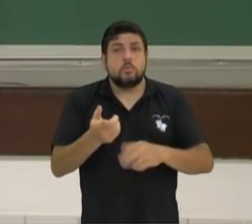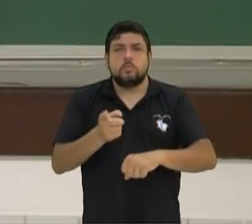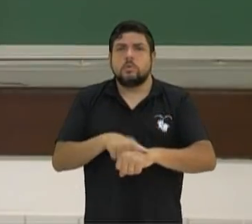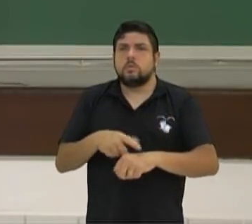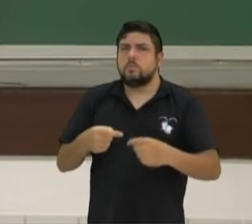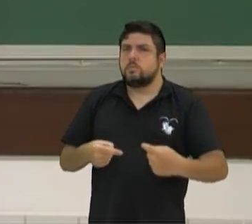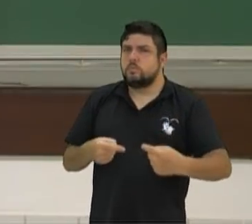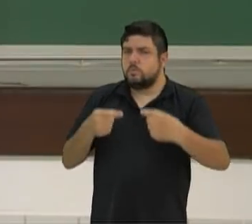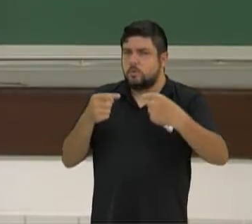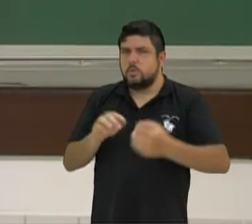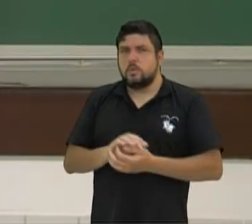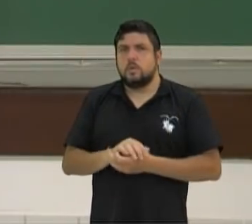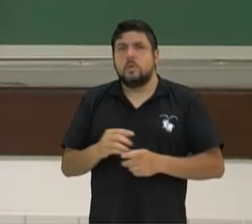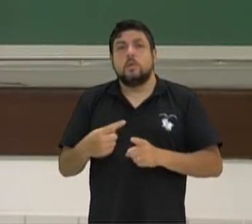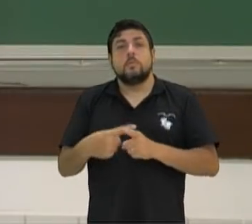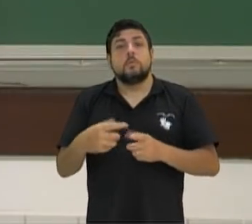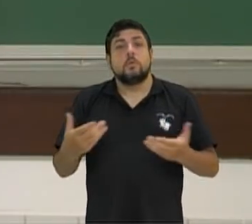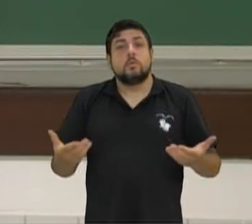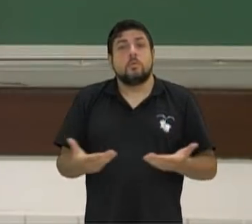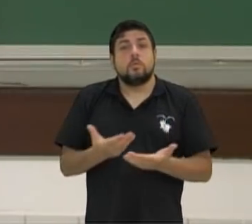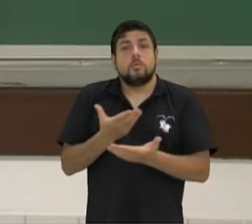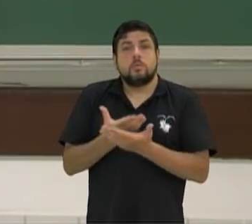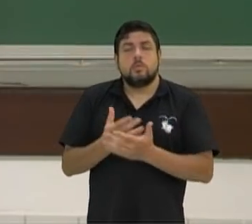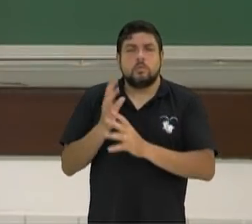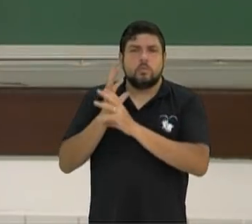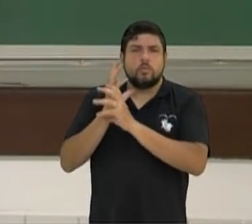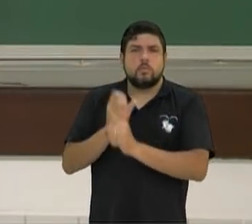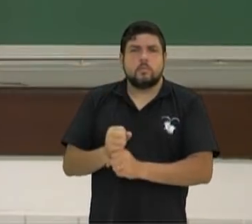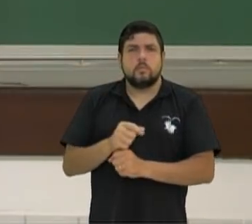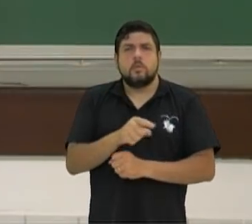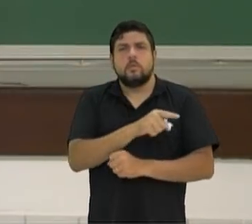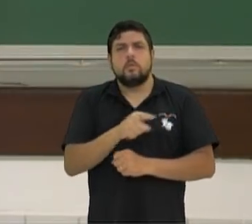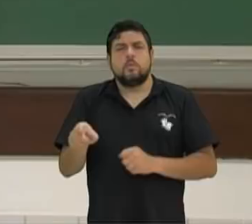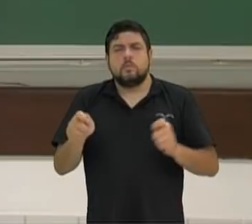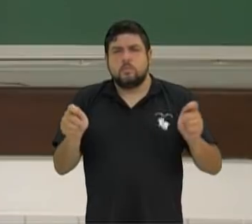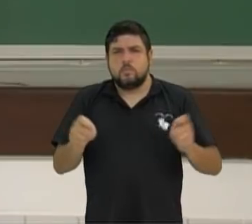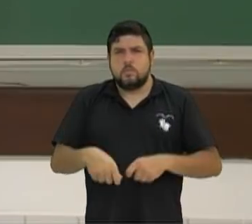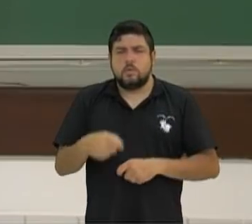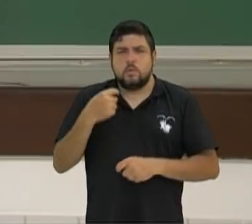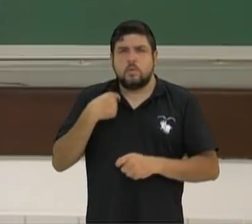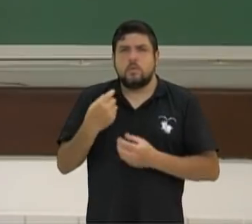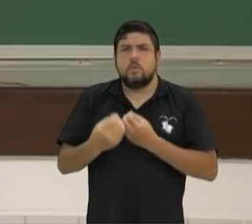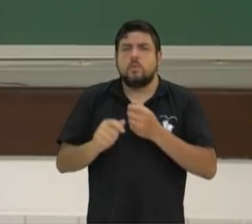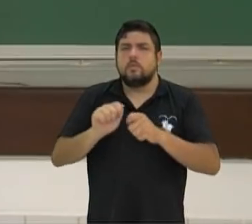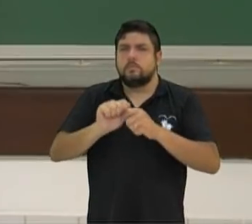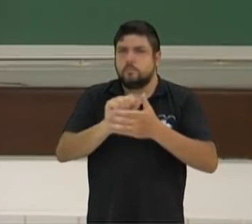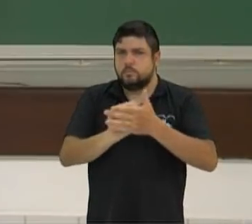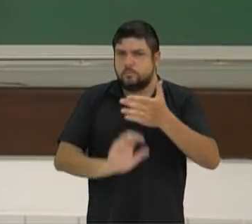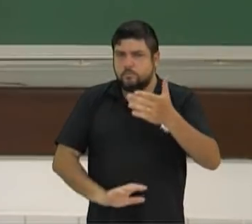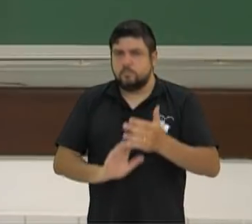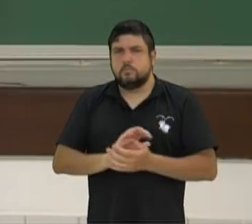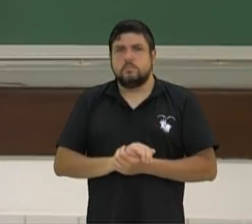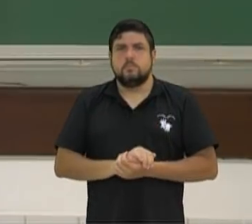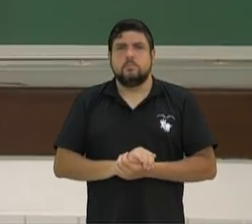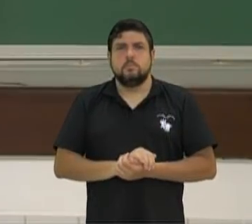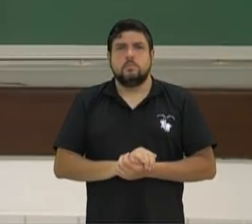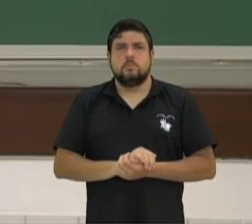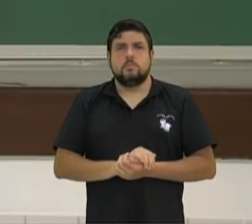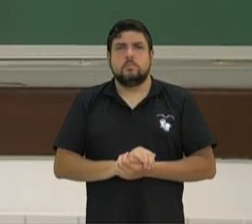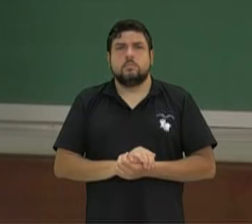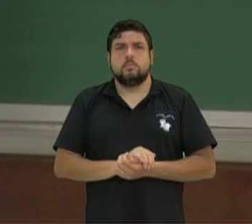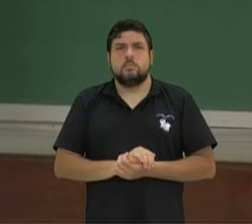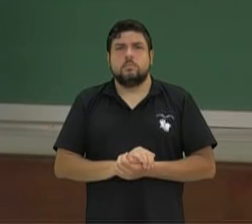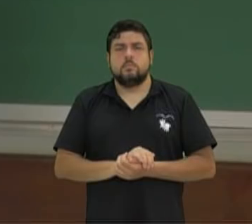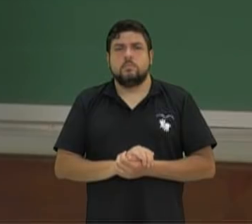quiz. Afinal de contas, hoje é uma aula de retomada e vocês têm plenas condições de fazer essa atividade. Marque